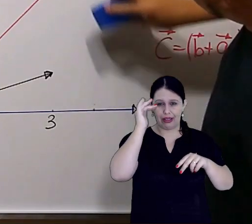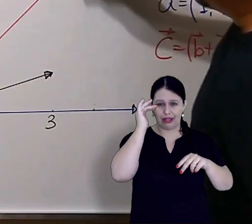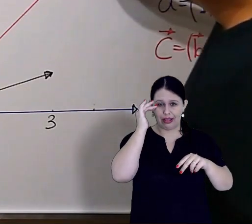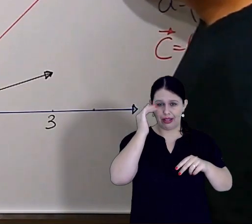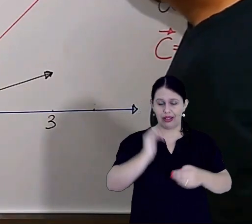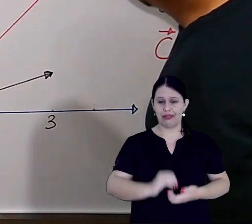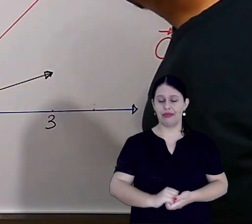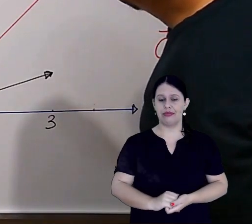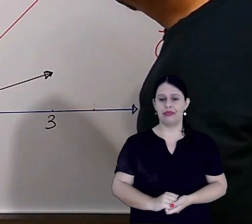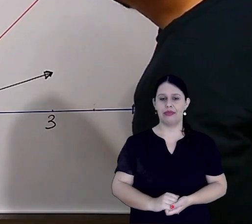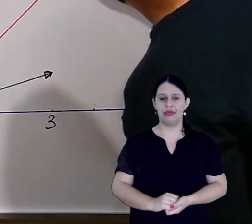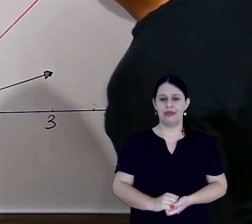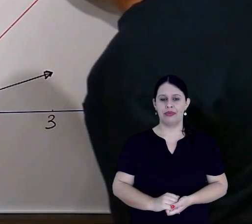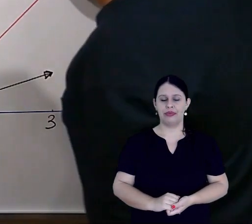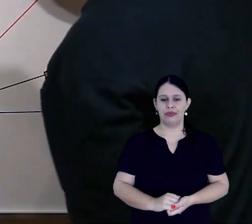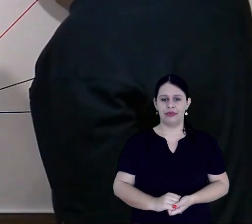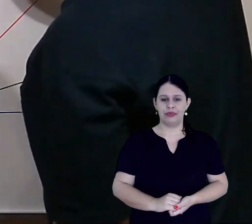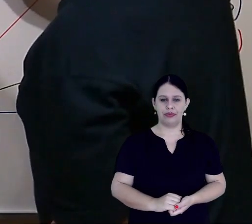Legal?